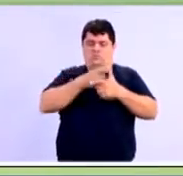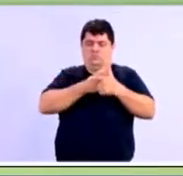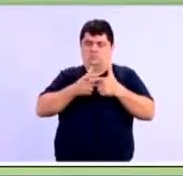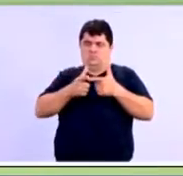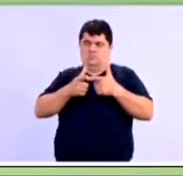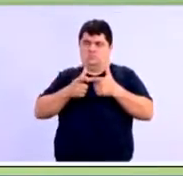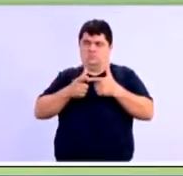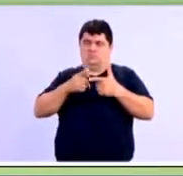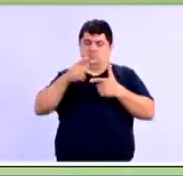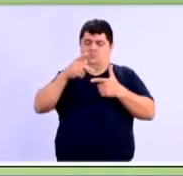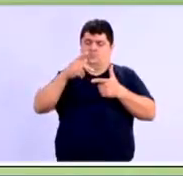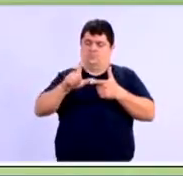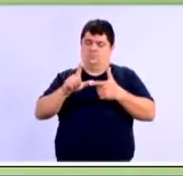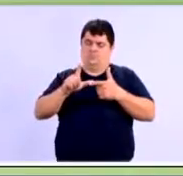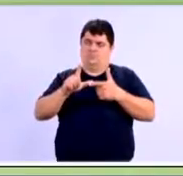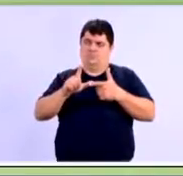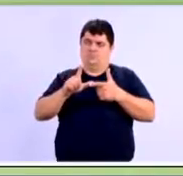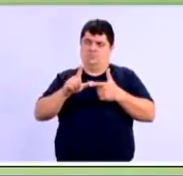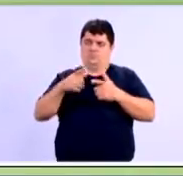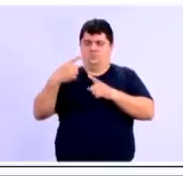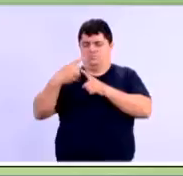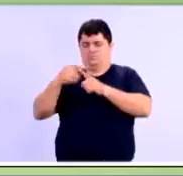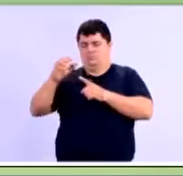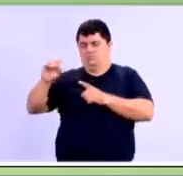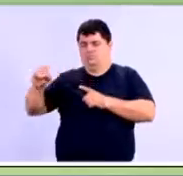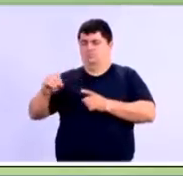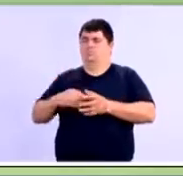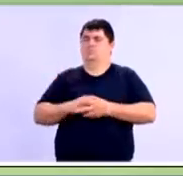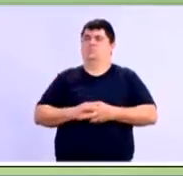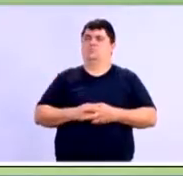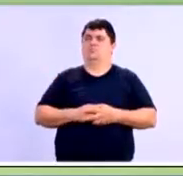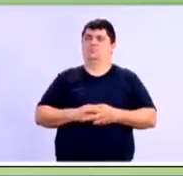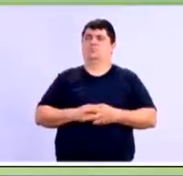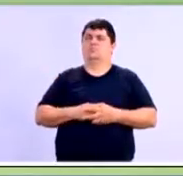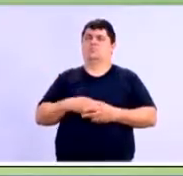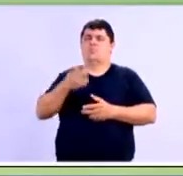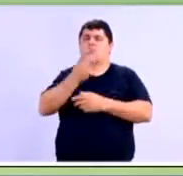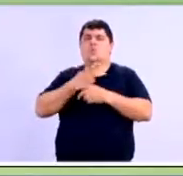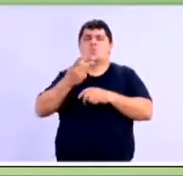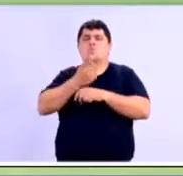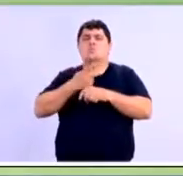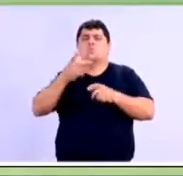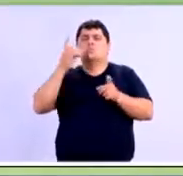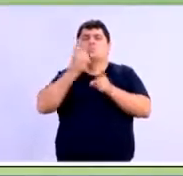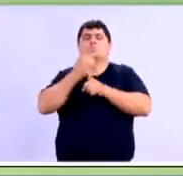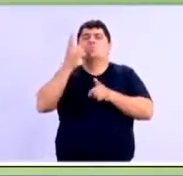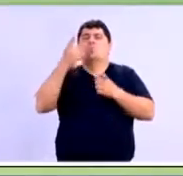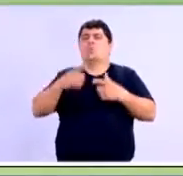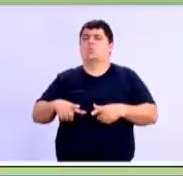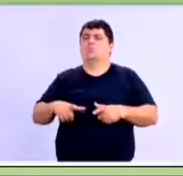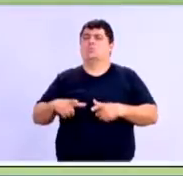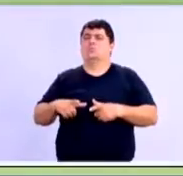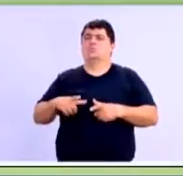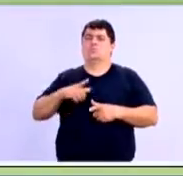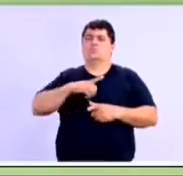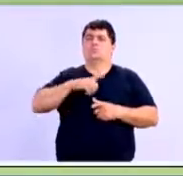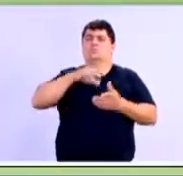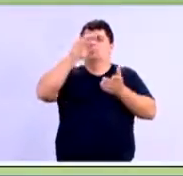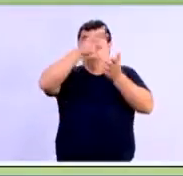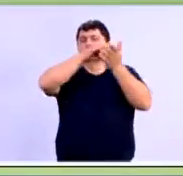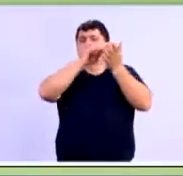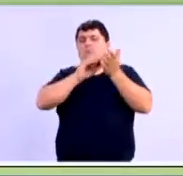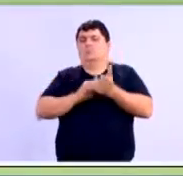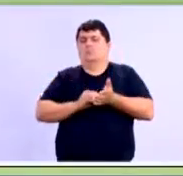dividido pelo meu capital de terceiros. Beleza? Vamos lá. Para a gente calcular ele, o que a gente tem que usar? A gente tem que usar a